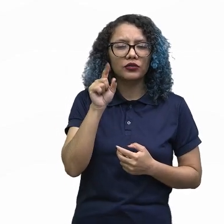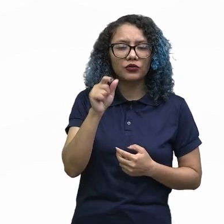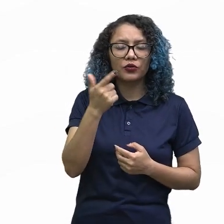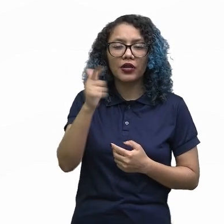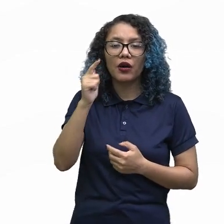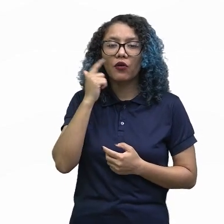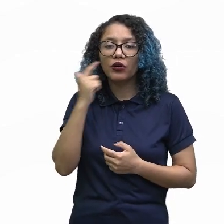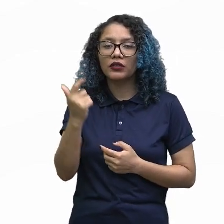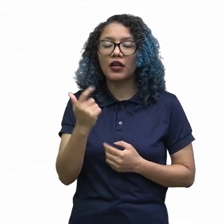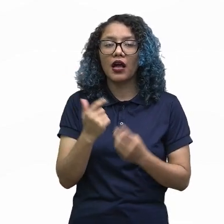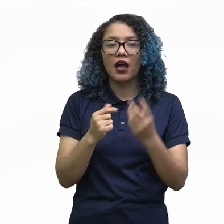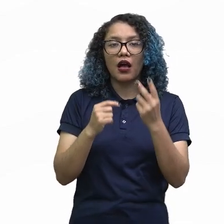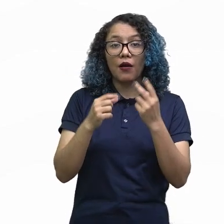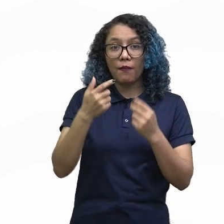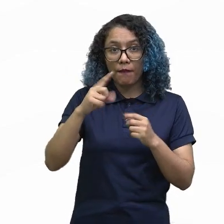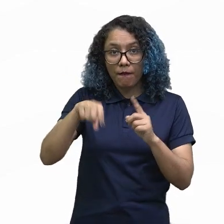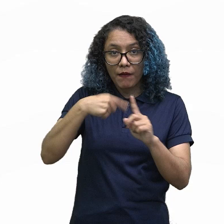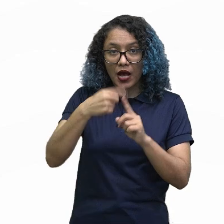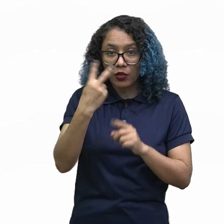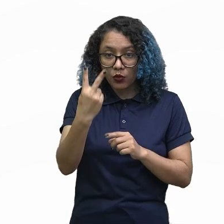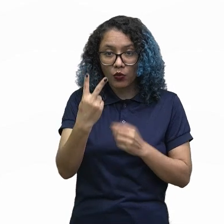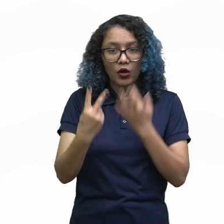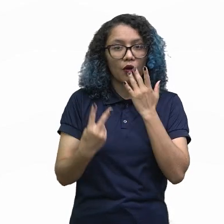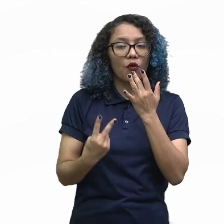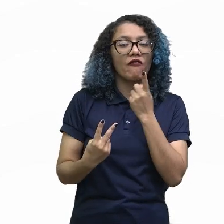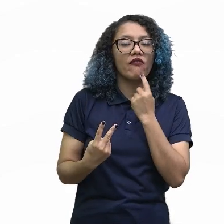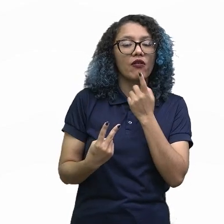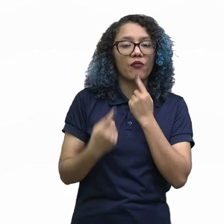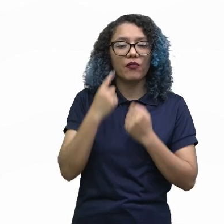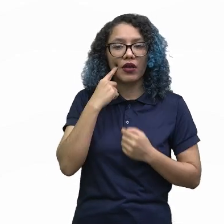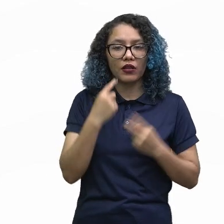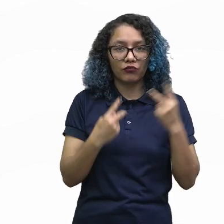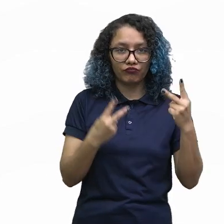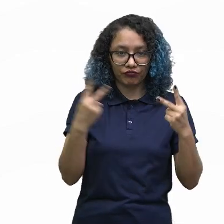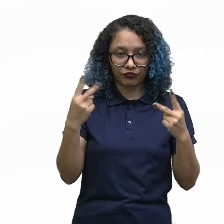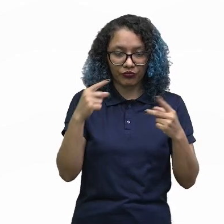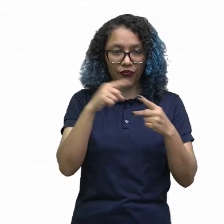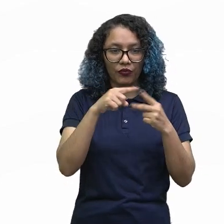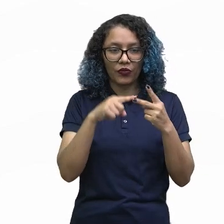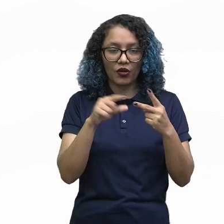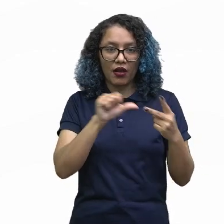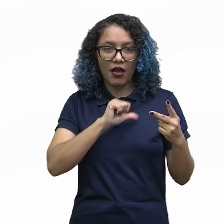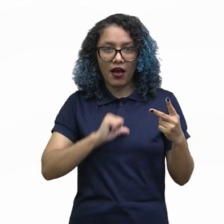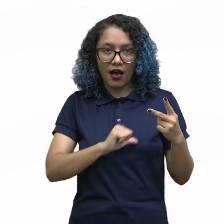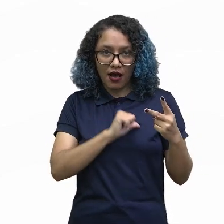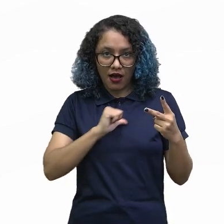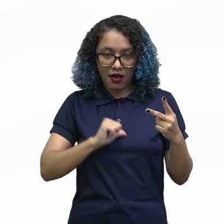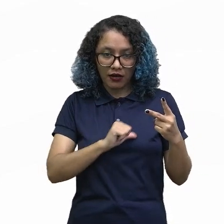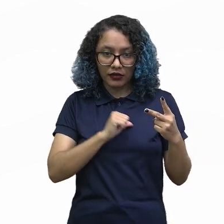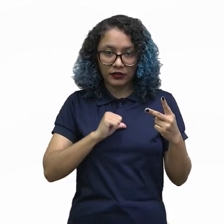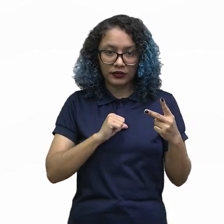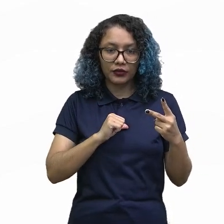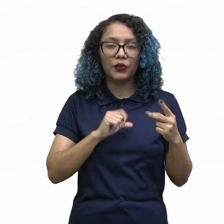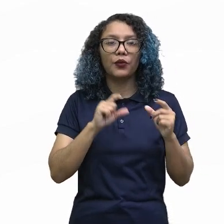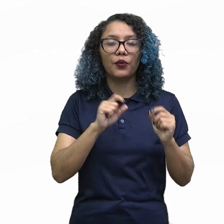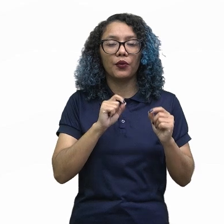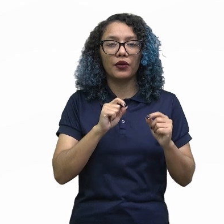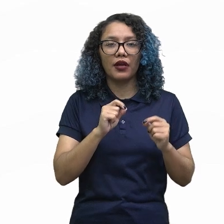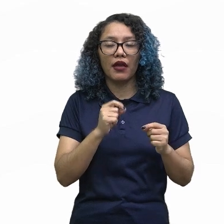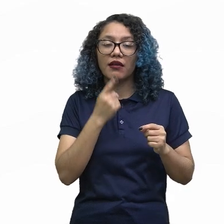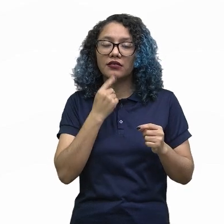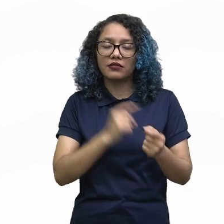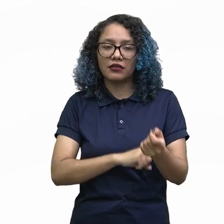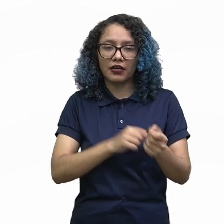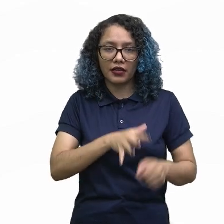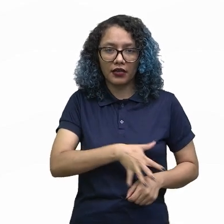lado que estão coloridas de vermelho. São 2 átrios por onde o sangue entra no coração